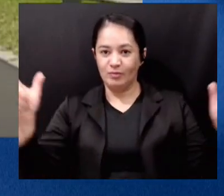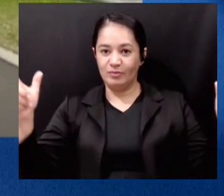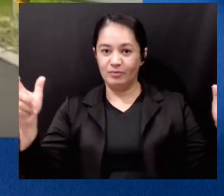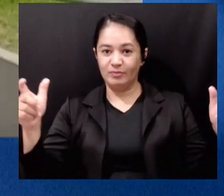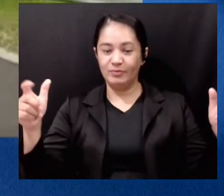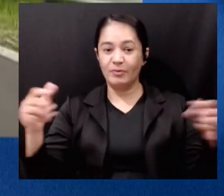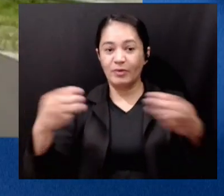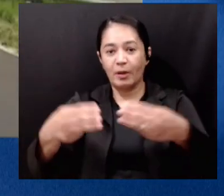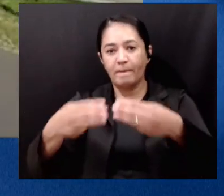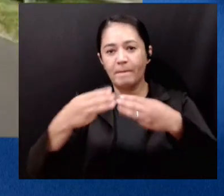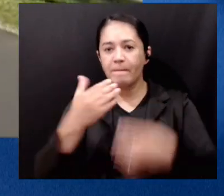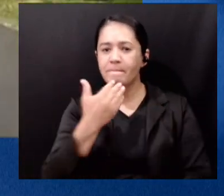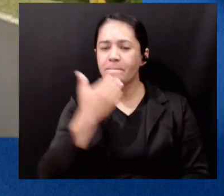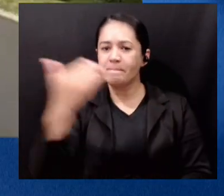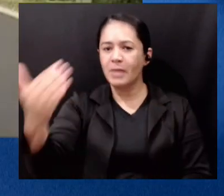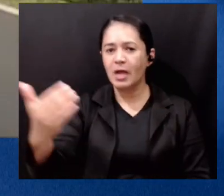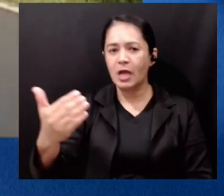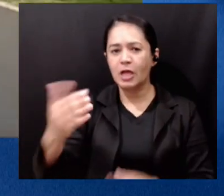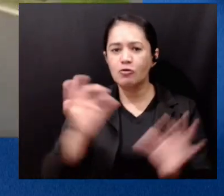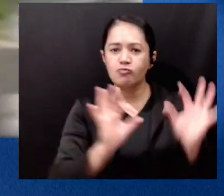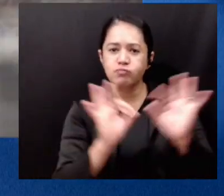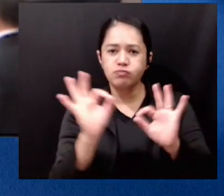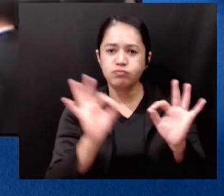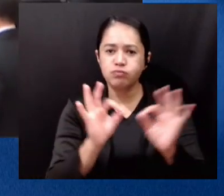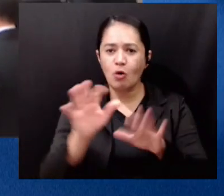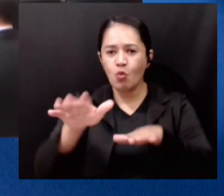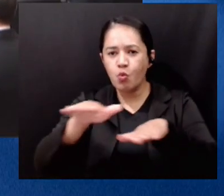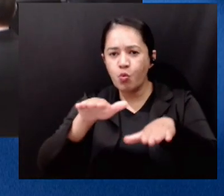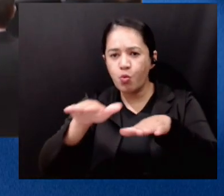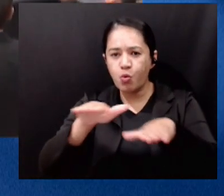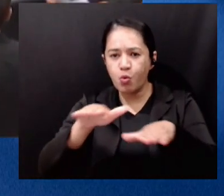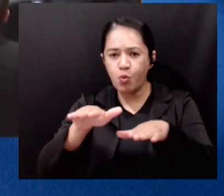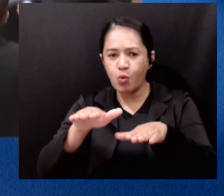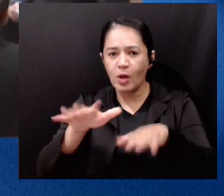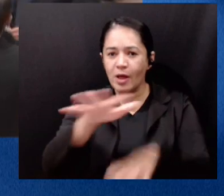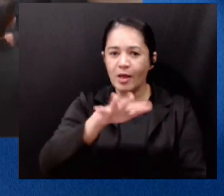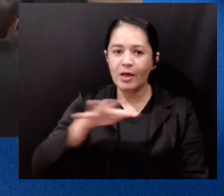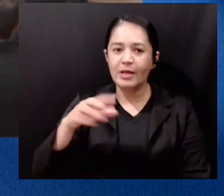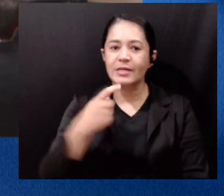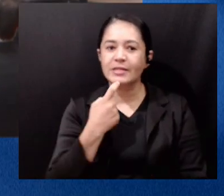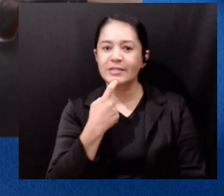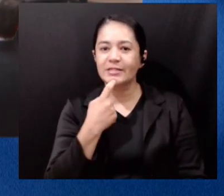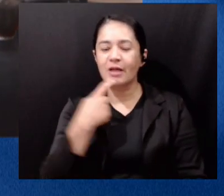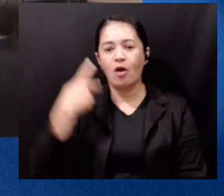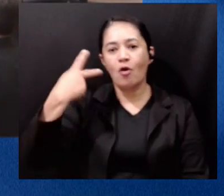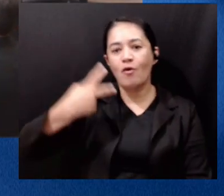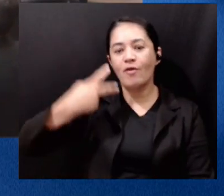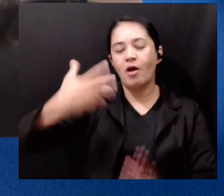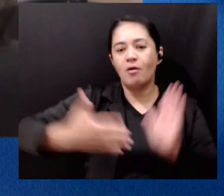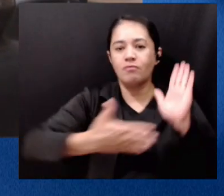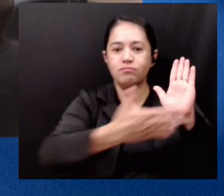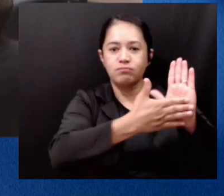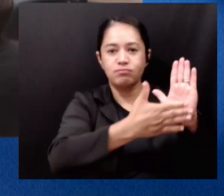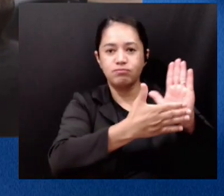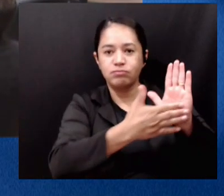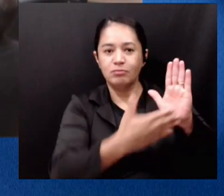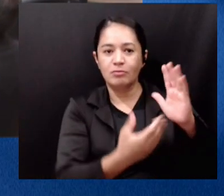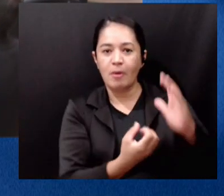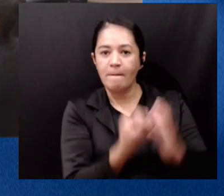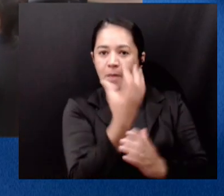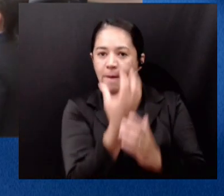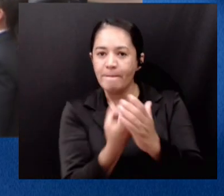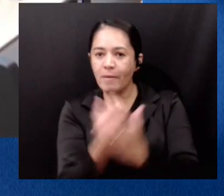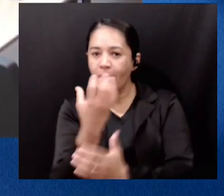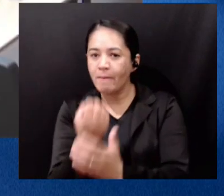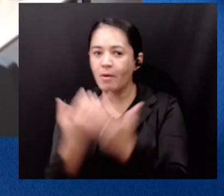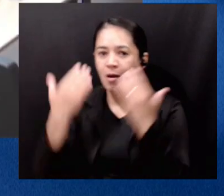às rodovias que cortam a região de Campinas. Vereadores propõem a criação de frentes parlamentares para